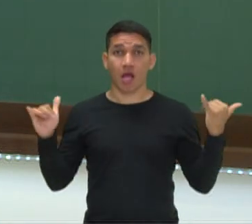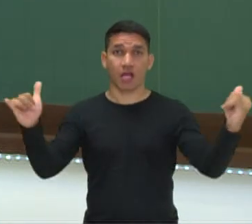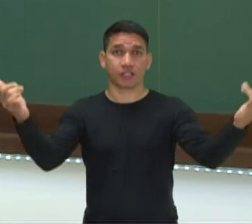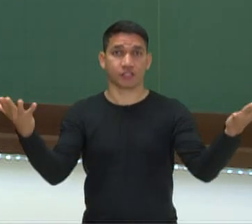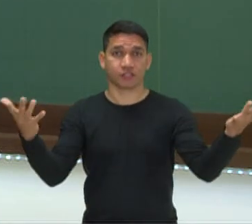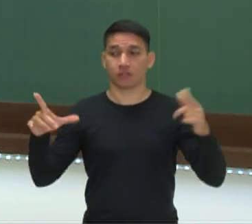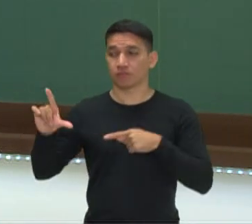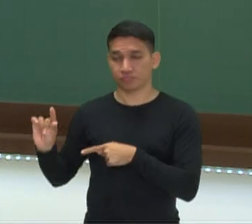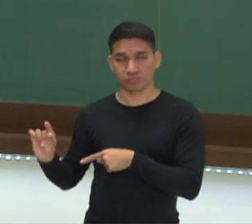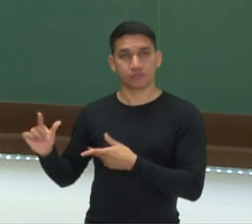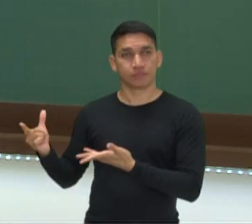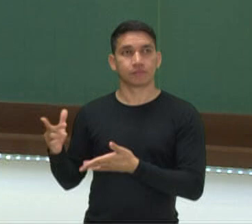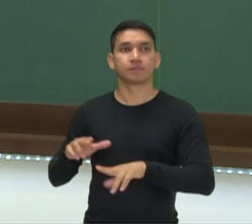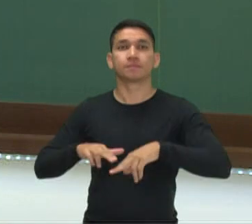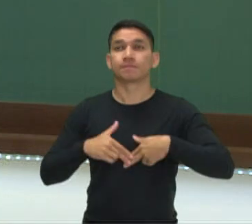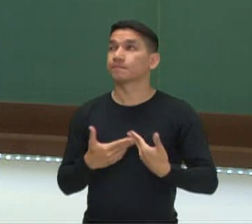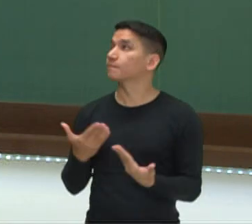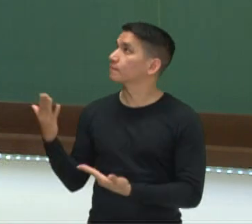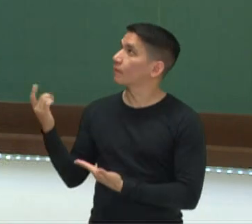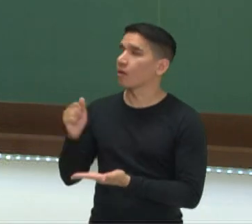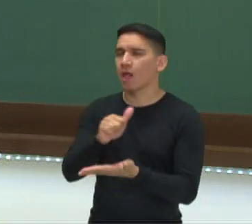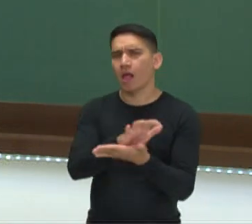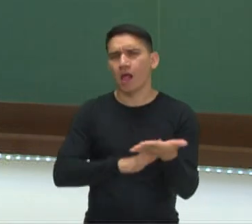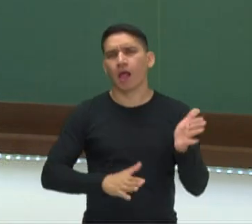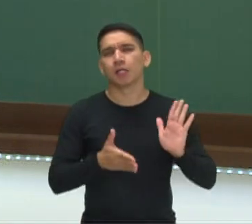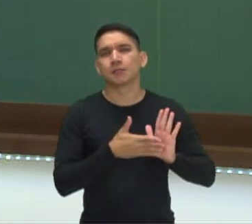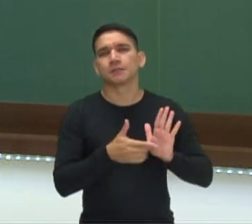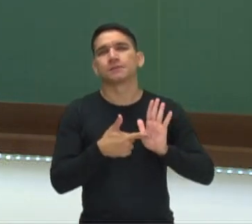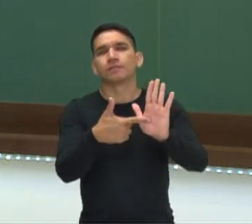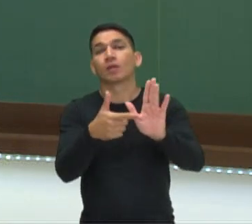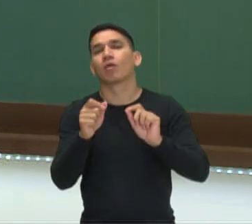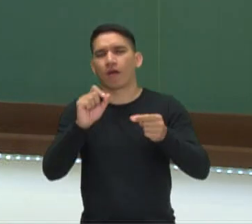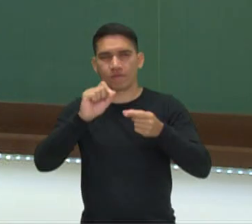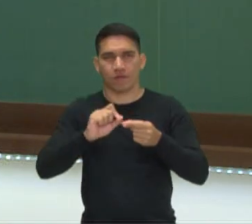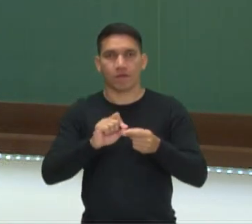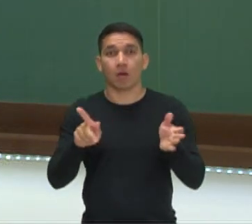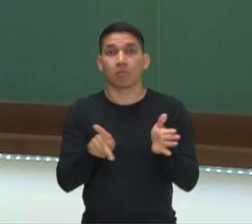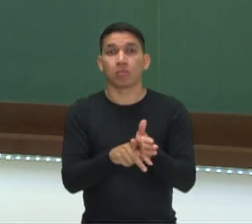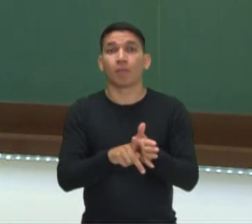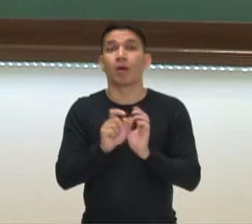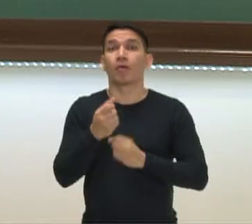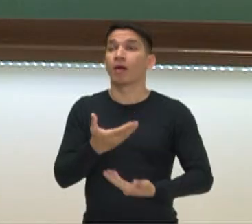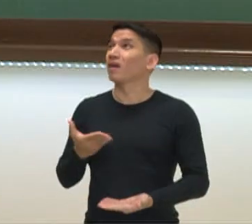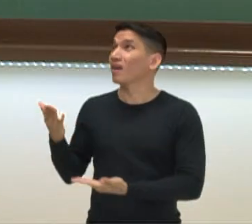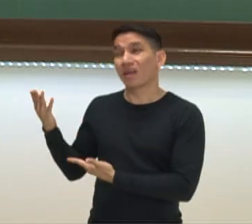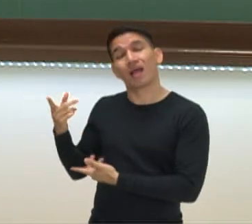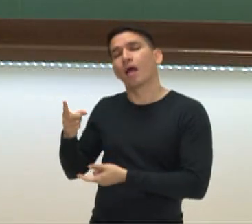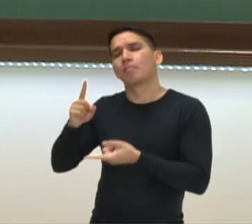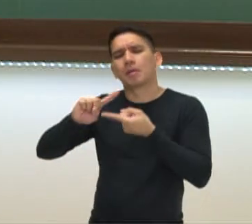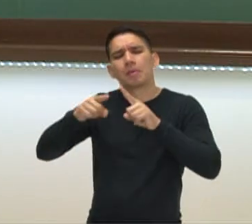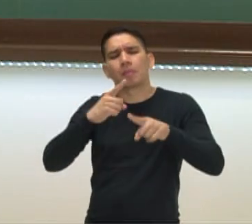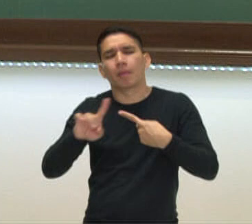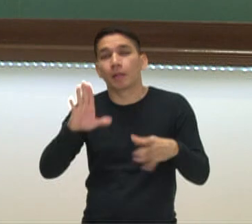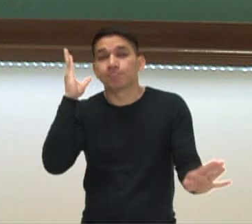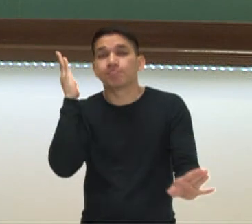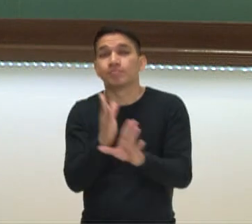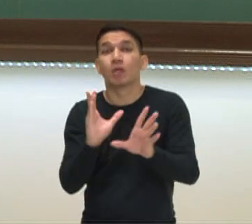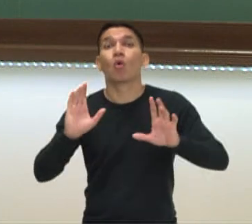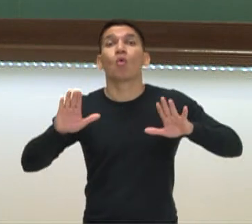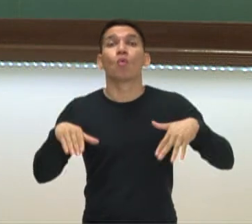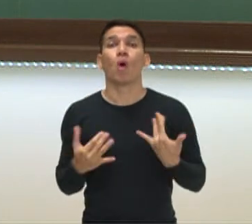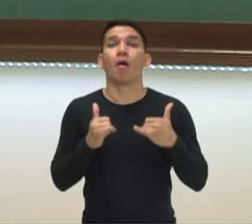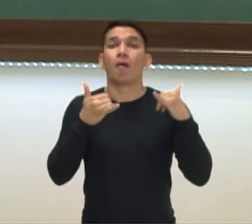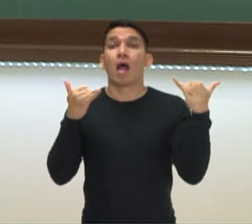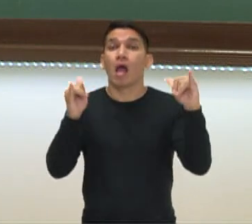Bom, vamos fazer uma atividade sobre isso. A gente vai agora usar essa atividade aqui para descobrir qual é a